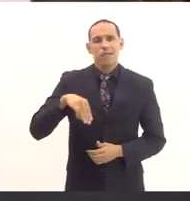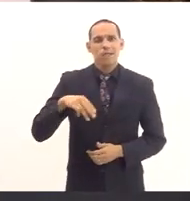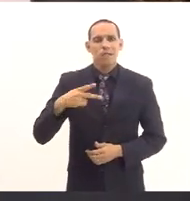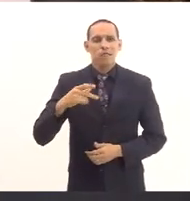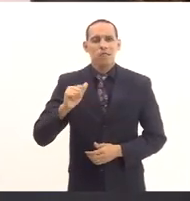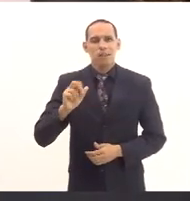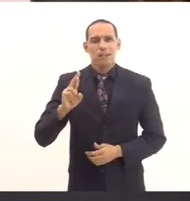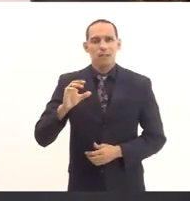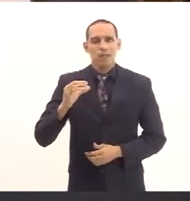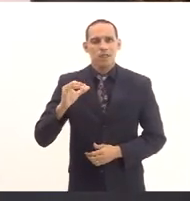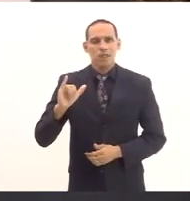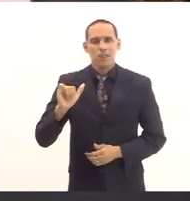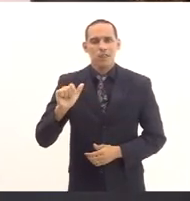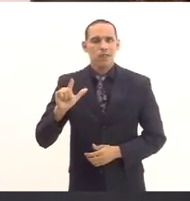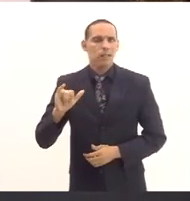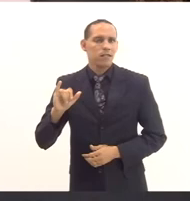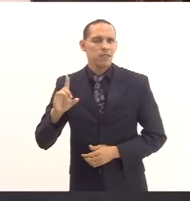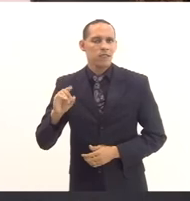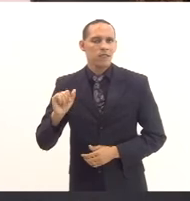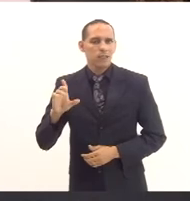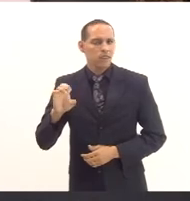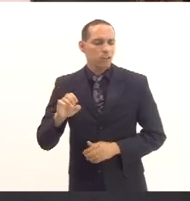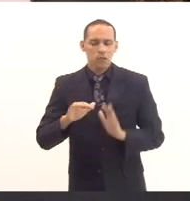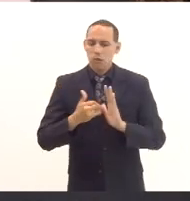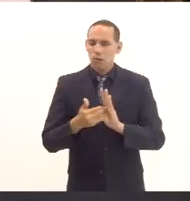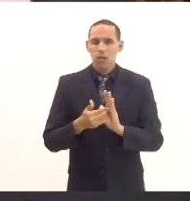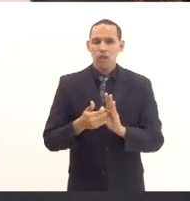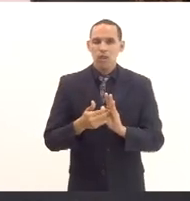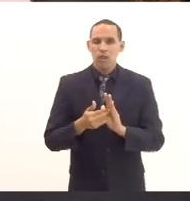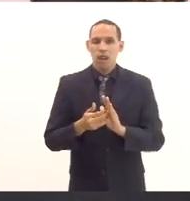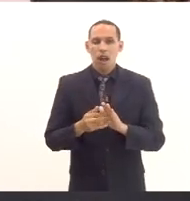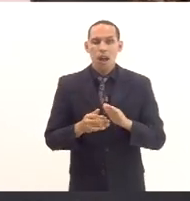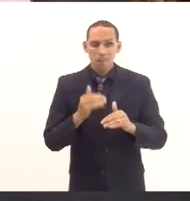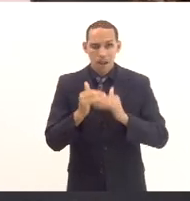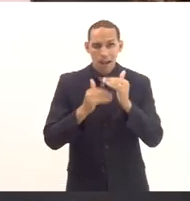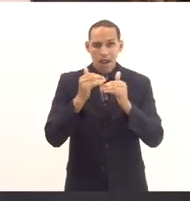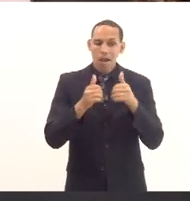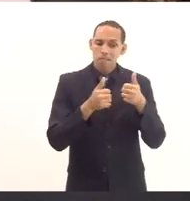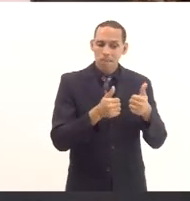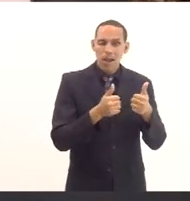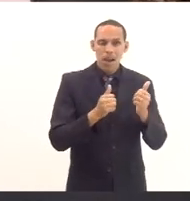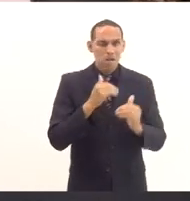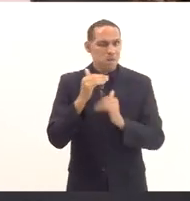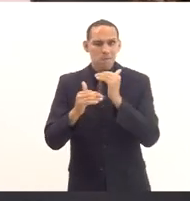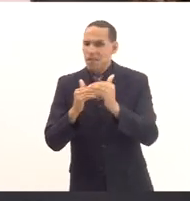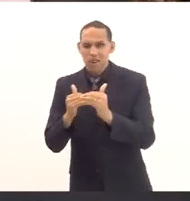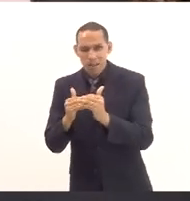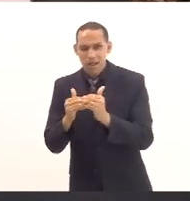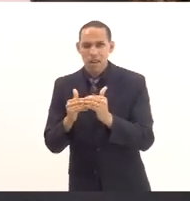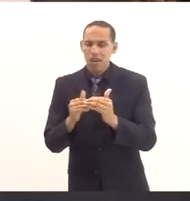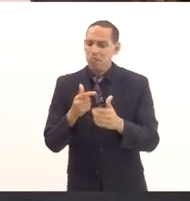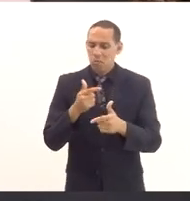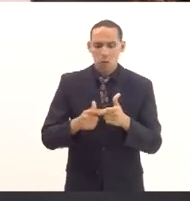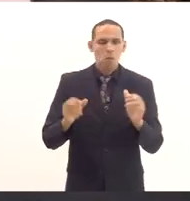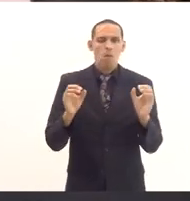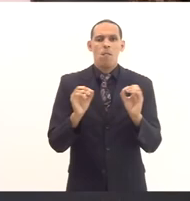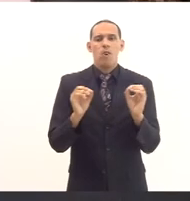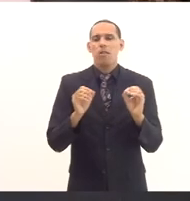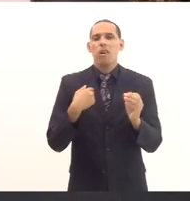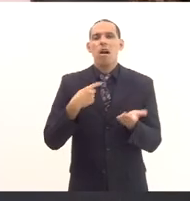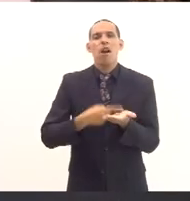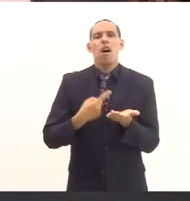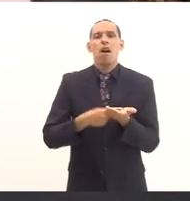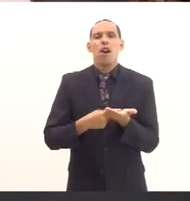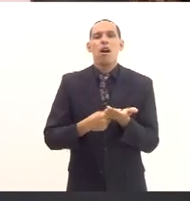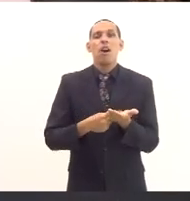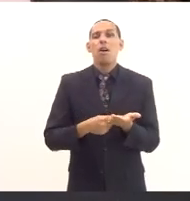conforme o secretário juro disso nós vamos colocar agora o que não avançou também não tenho nenhum problema nenhum compromisso